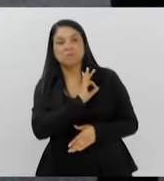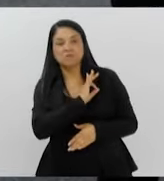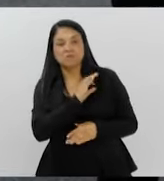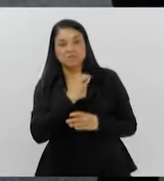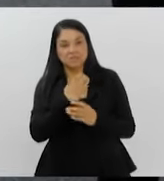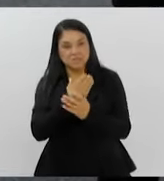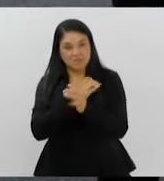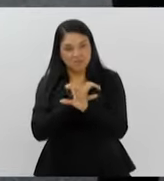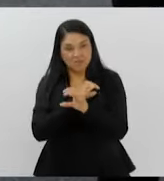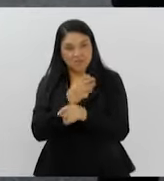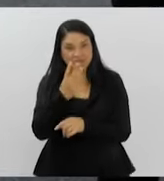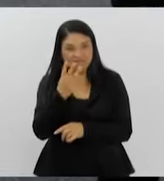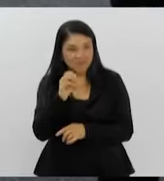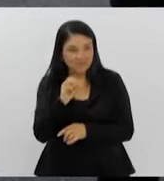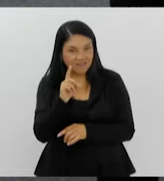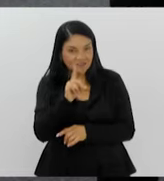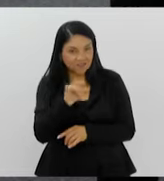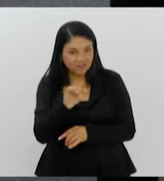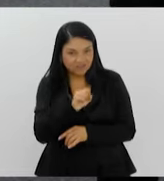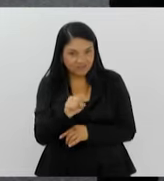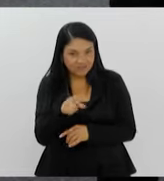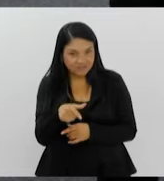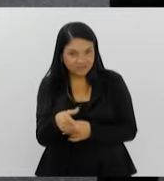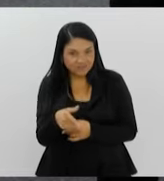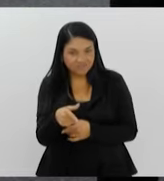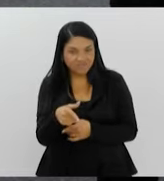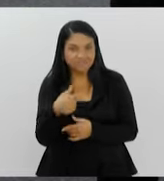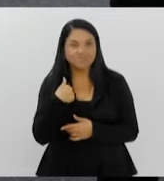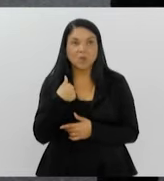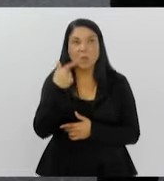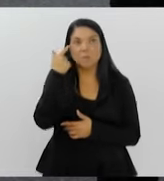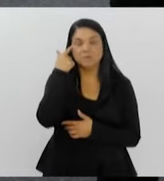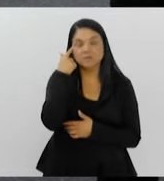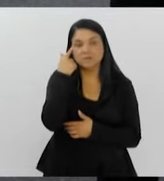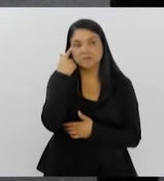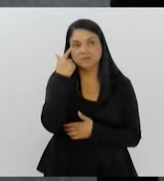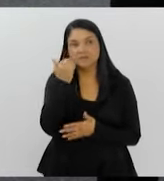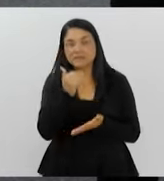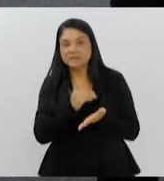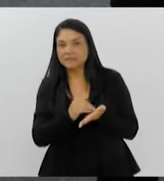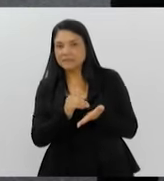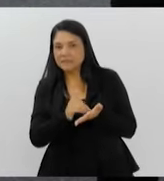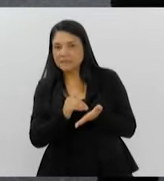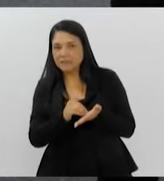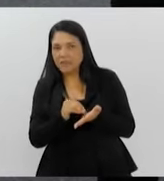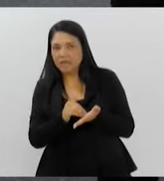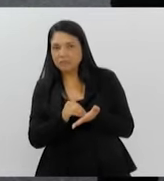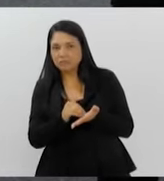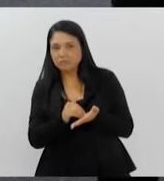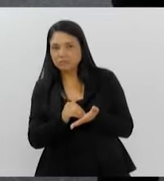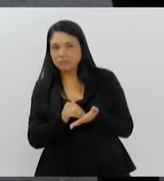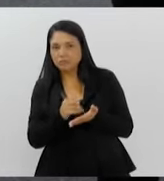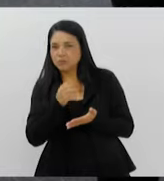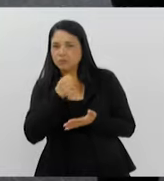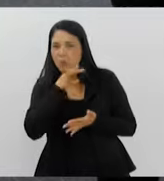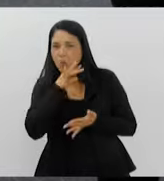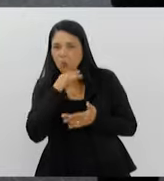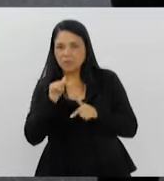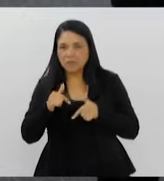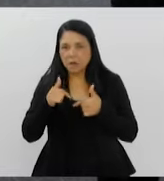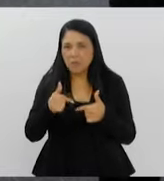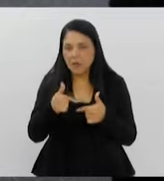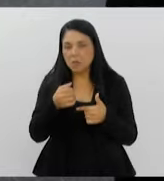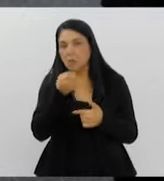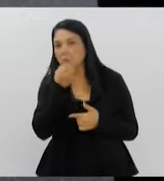dias E aí fica no ar Ué o secretário ia mal ou ia bem